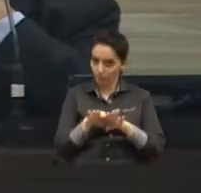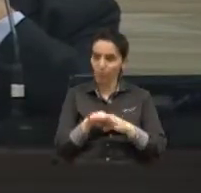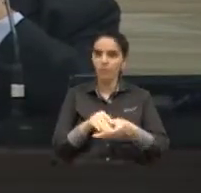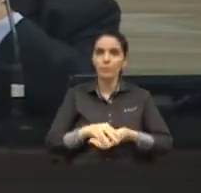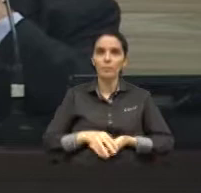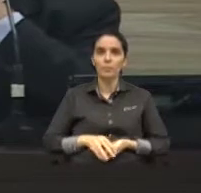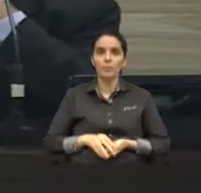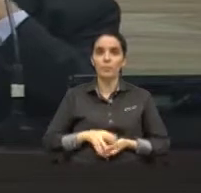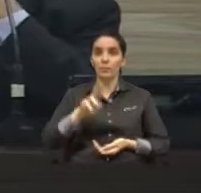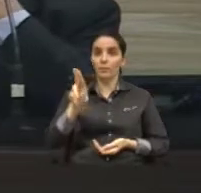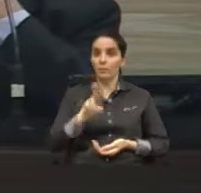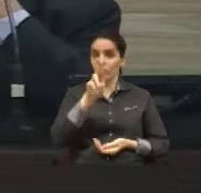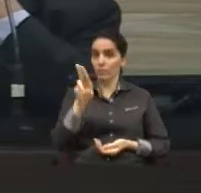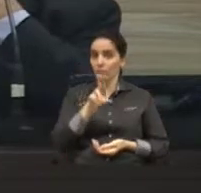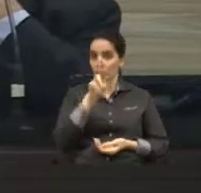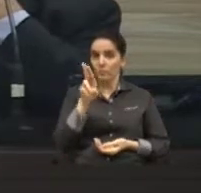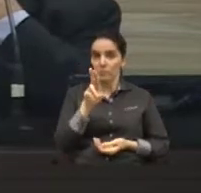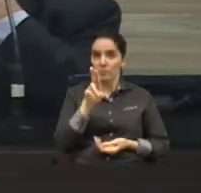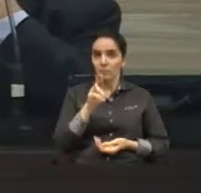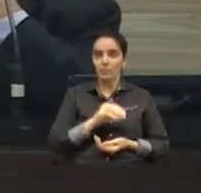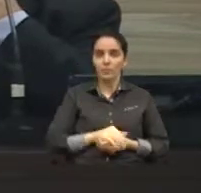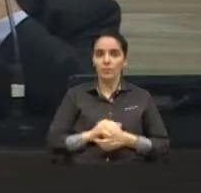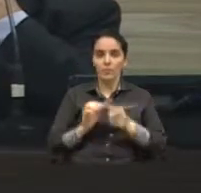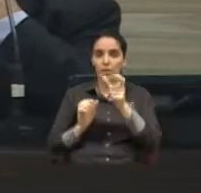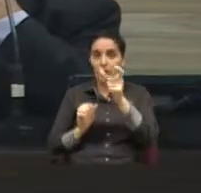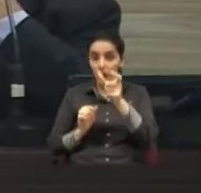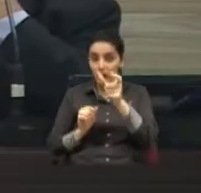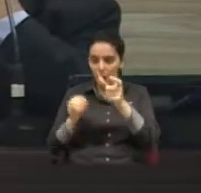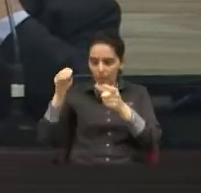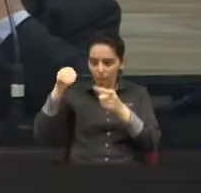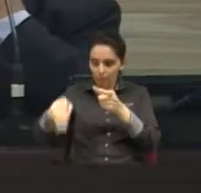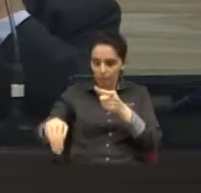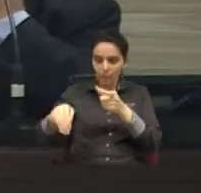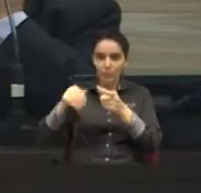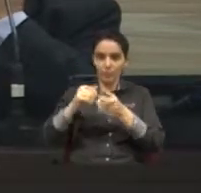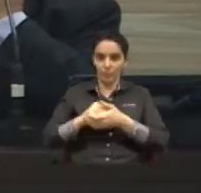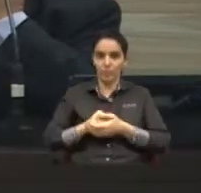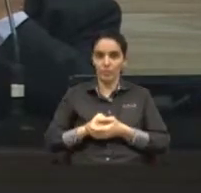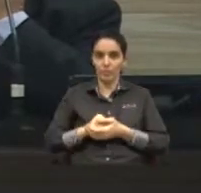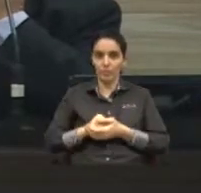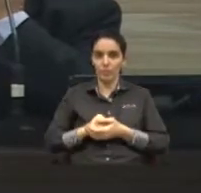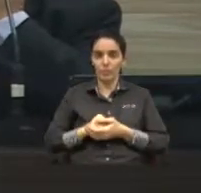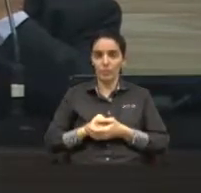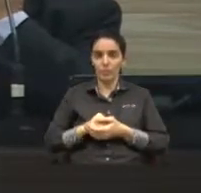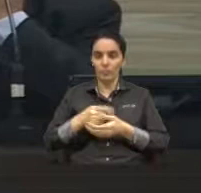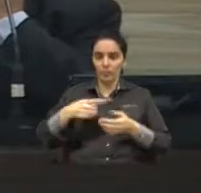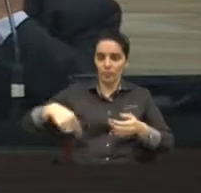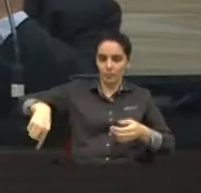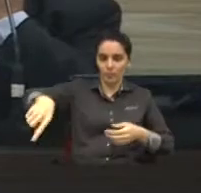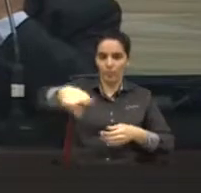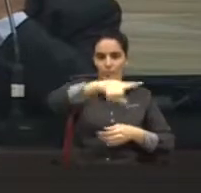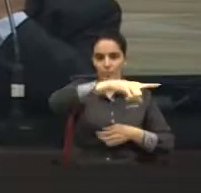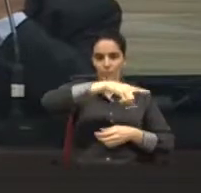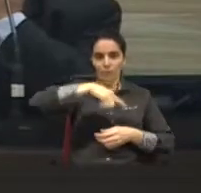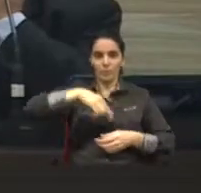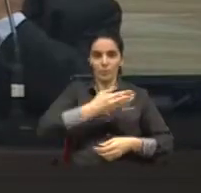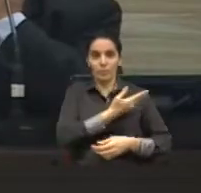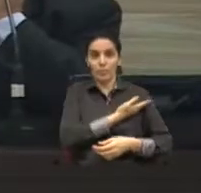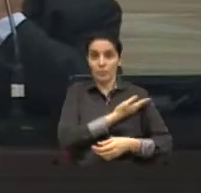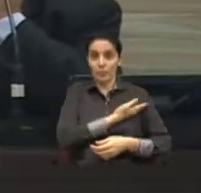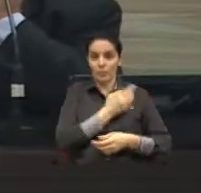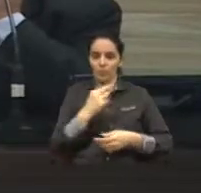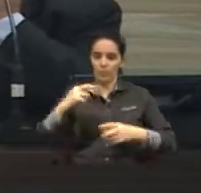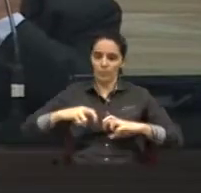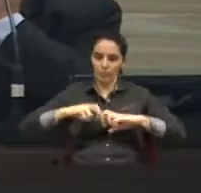muito usado, né, justamente no tablete, muitas vezes em rodas de amigos, a gente vê que além